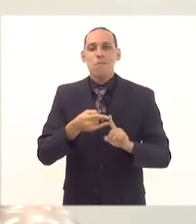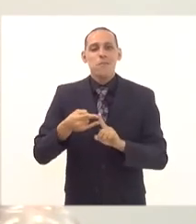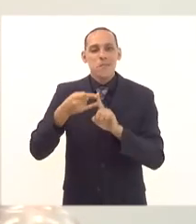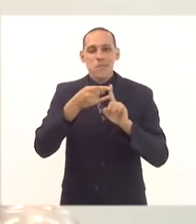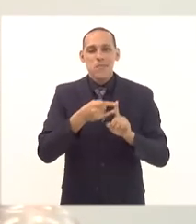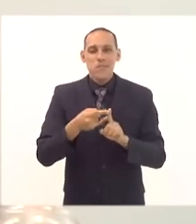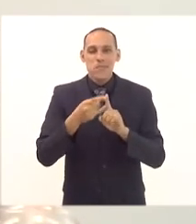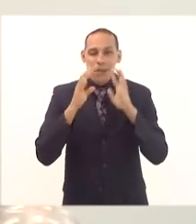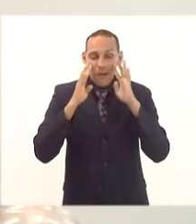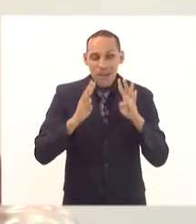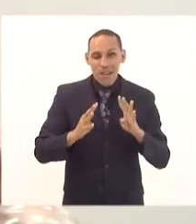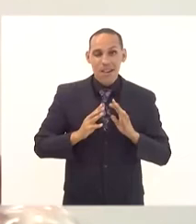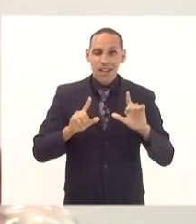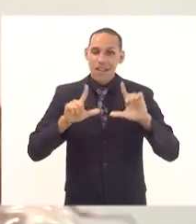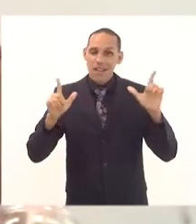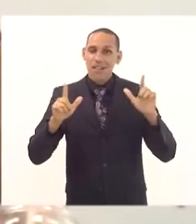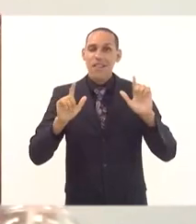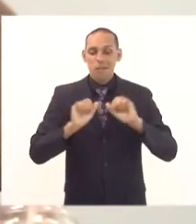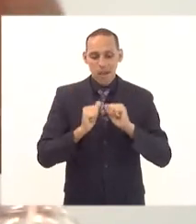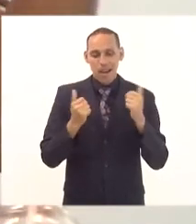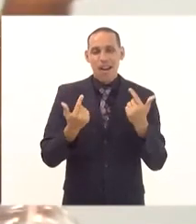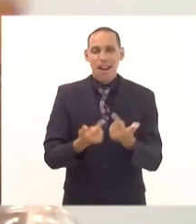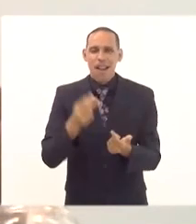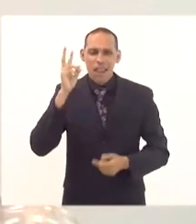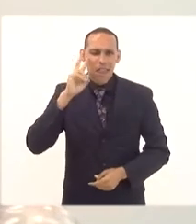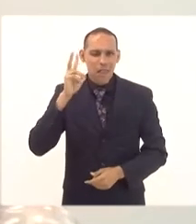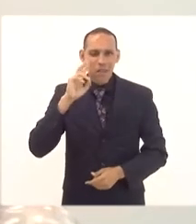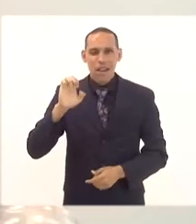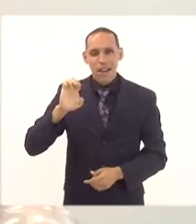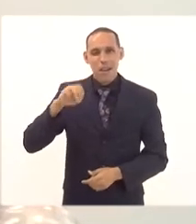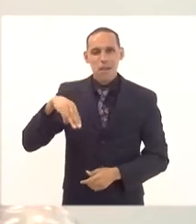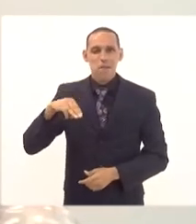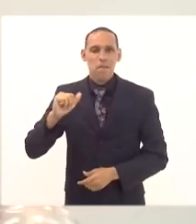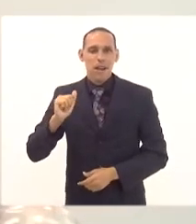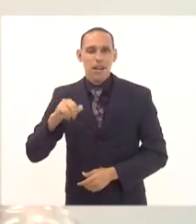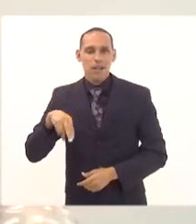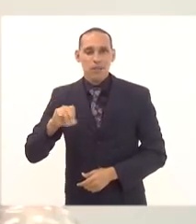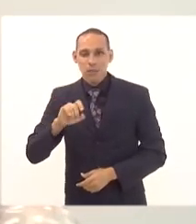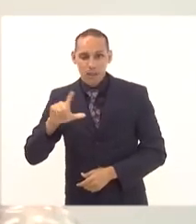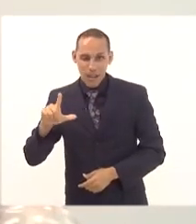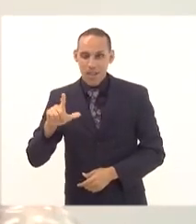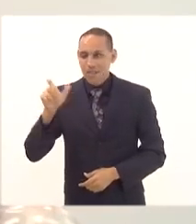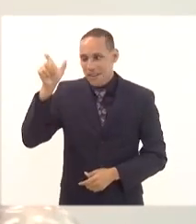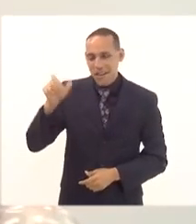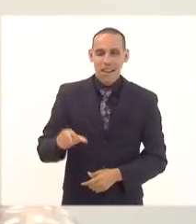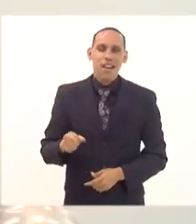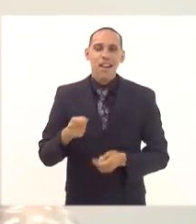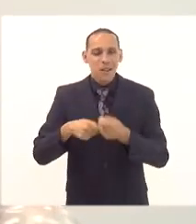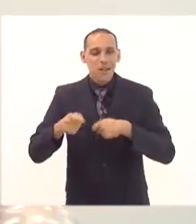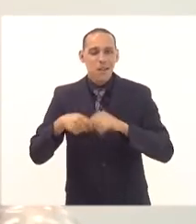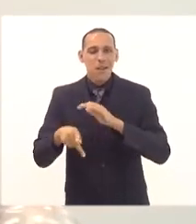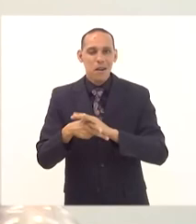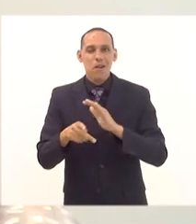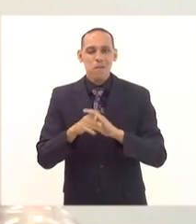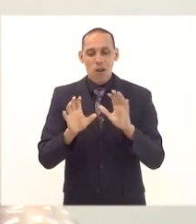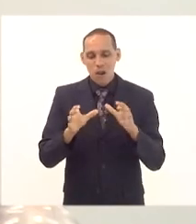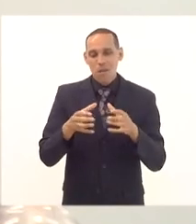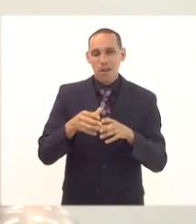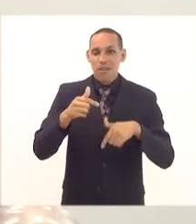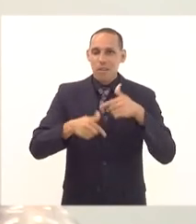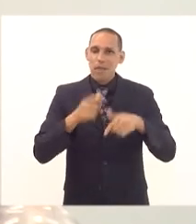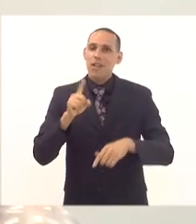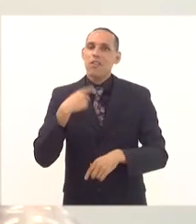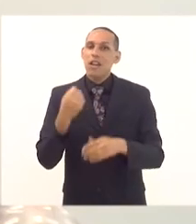alerj lembrando a vocês companhias que o Emanuel tá aqui me olhando Nossa economista da comissão trabalho nós lançamos a campanha